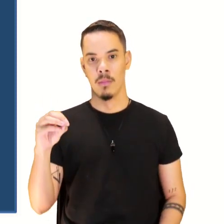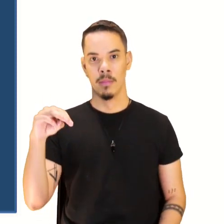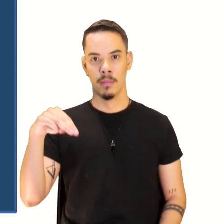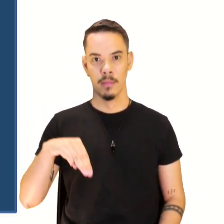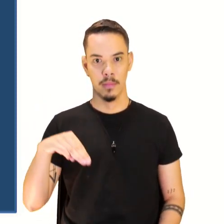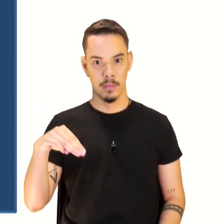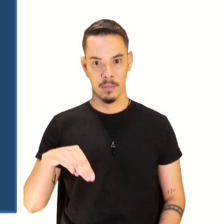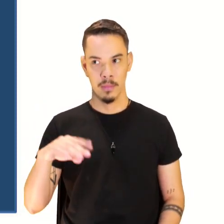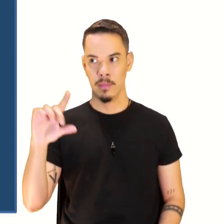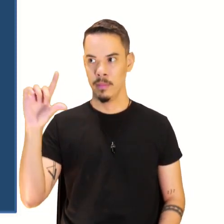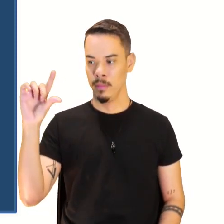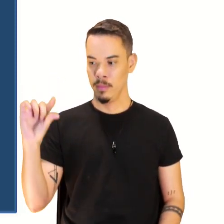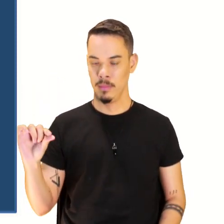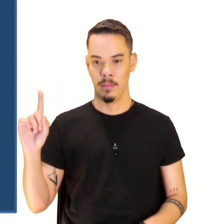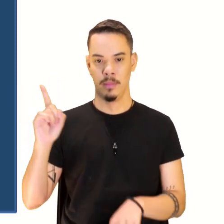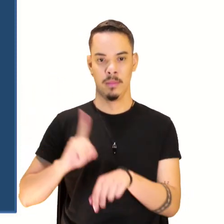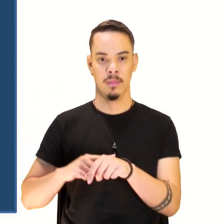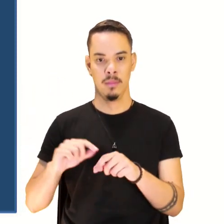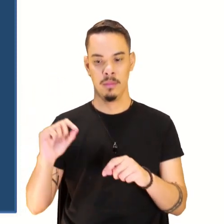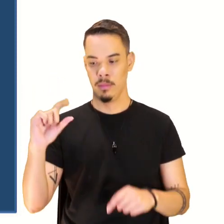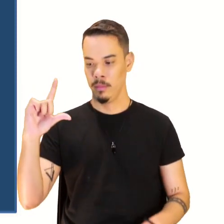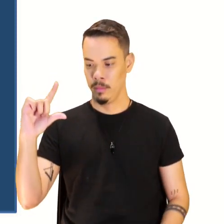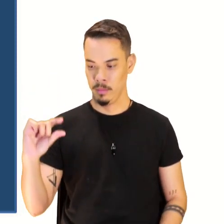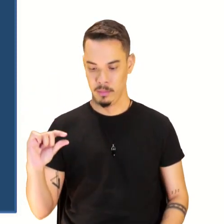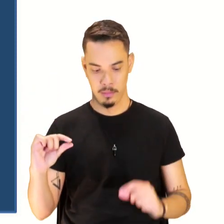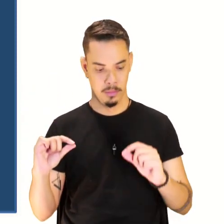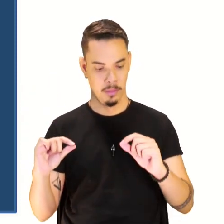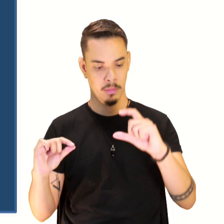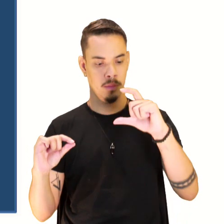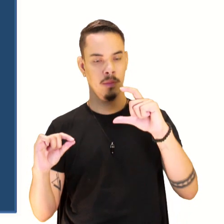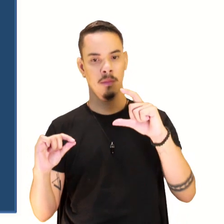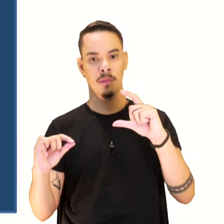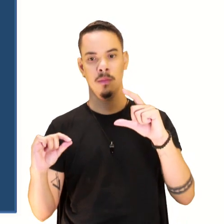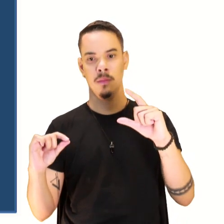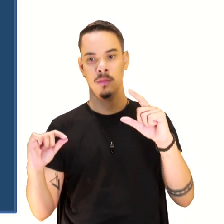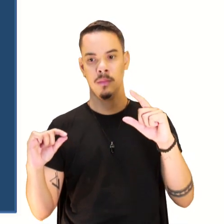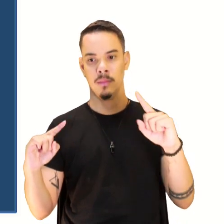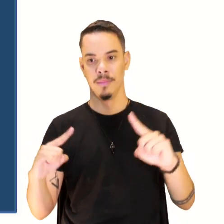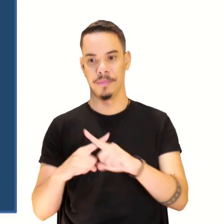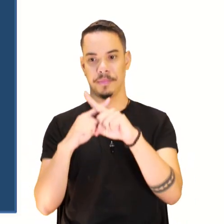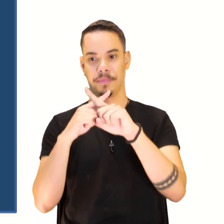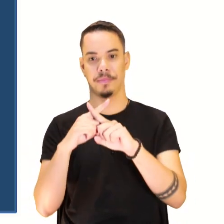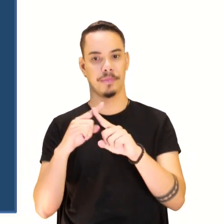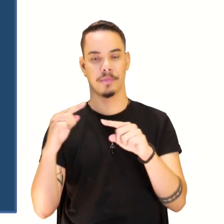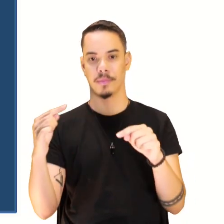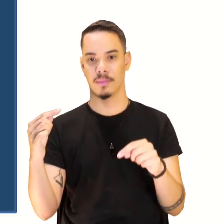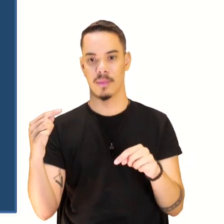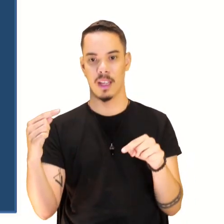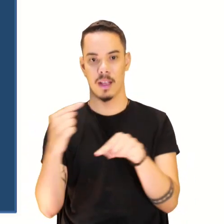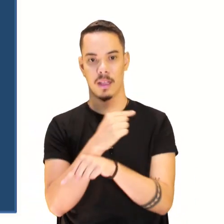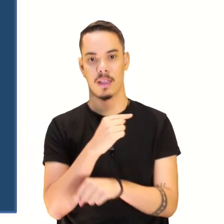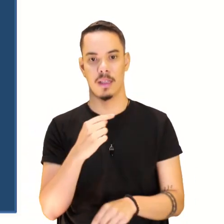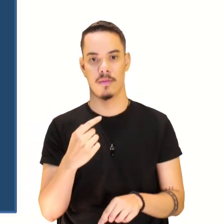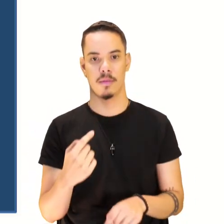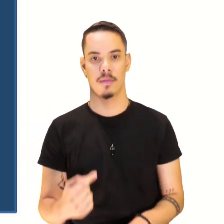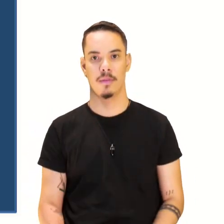diminui o tempo vai ter que aumentar a velocidade né então ela é inversa né